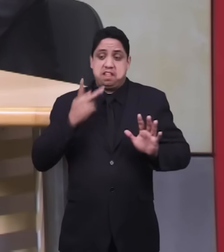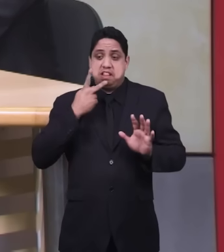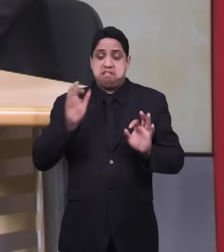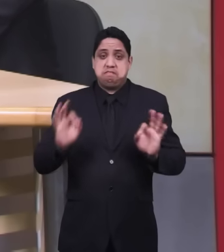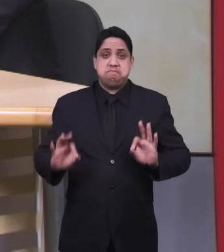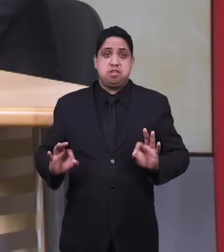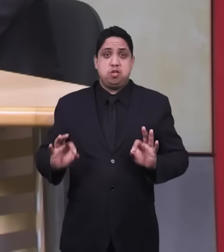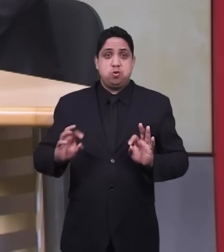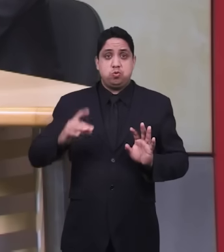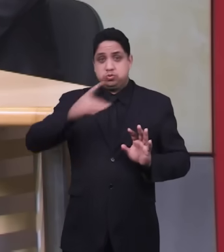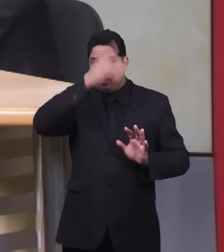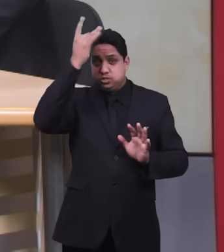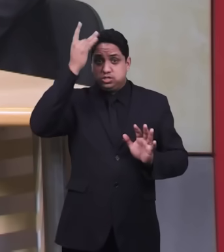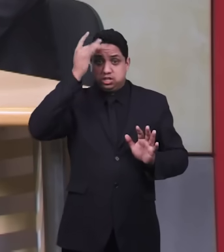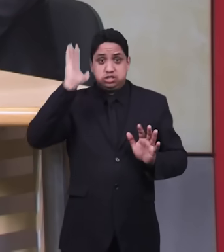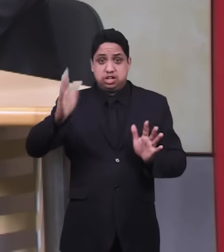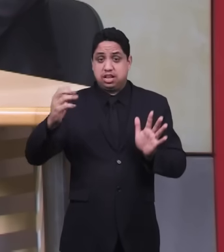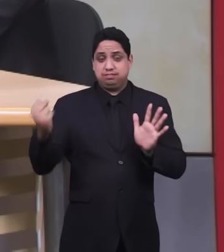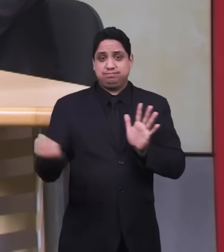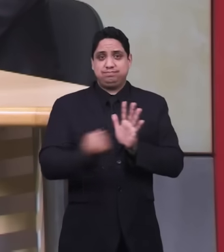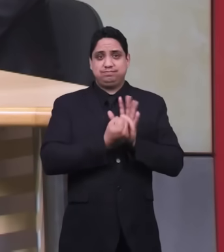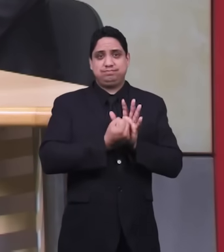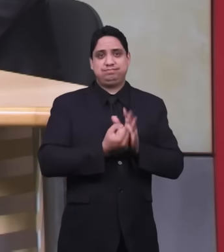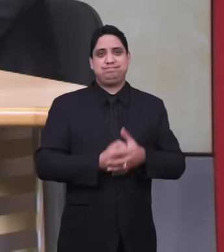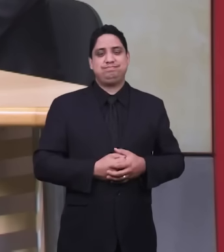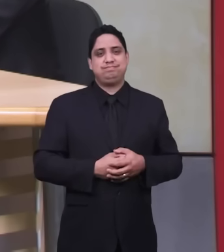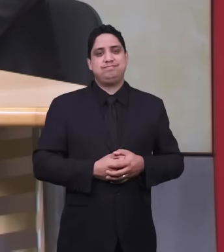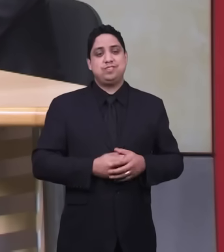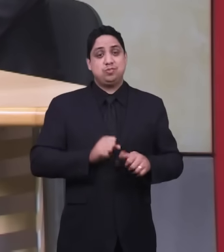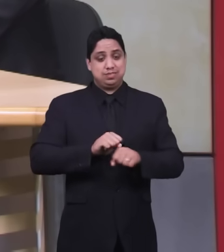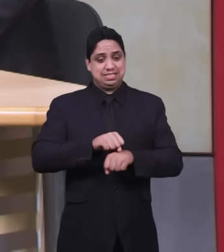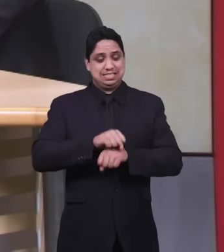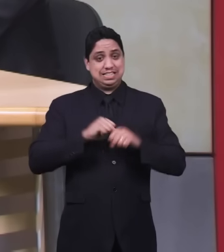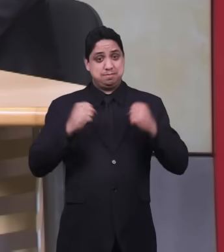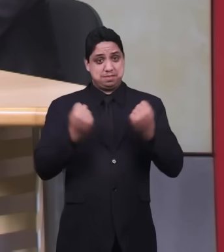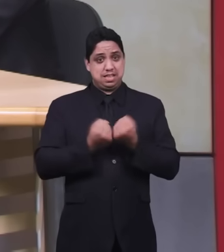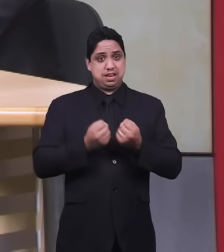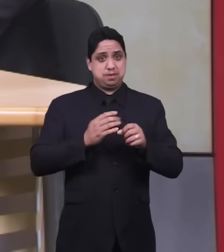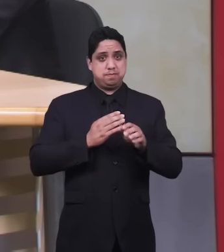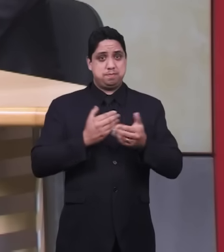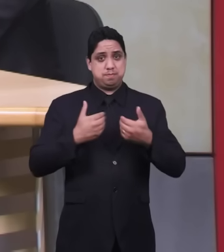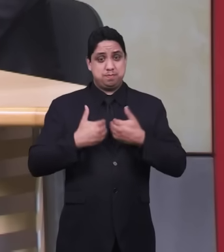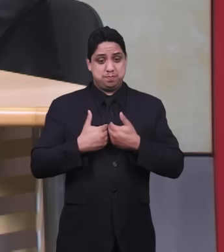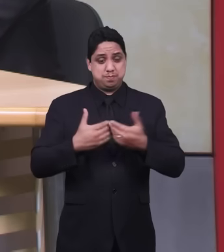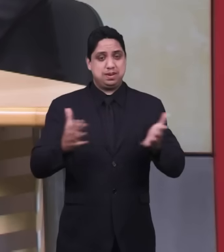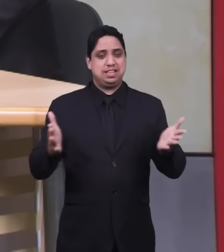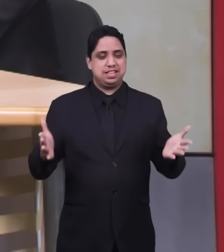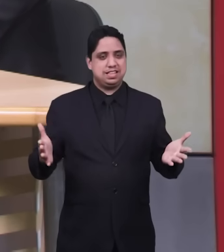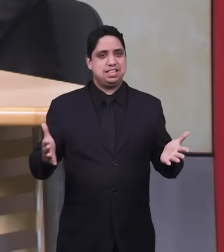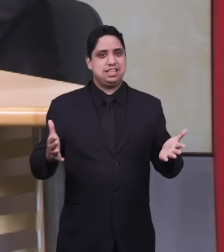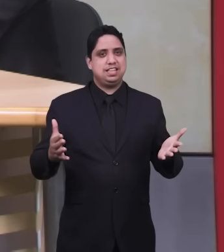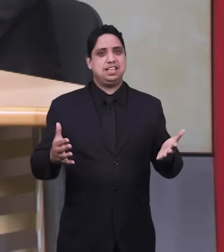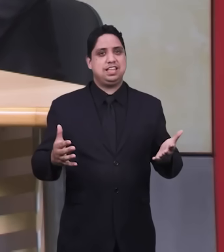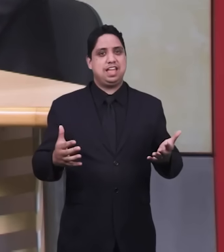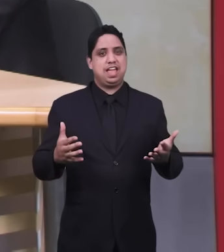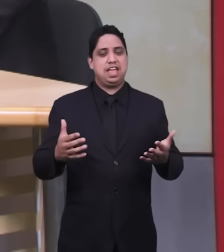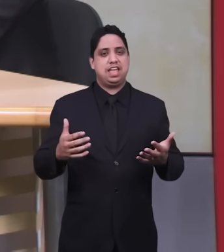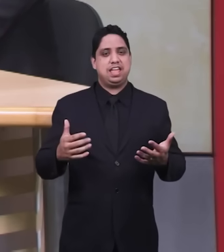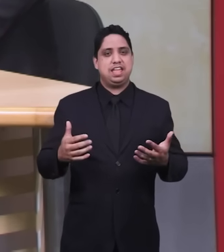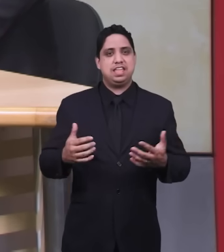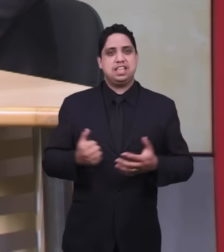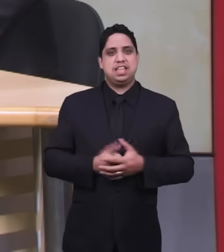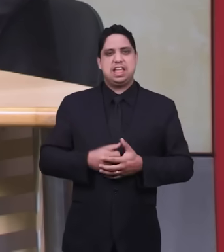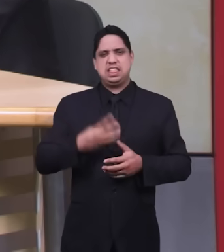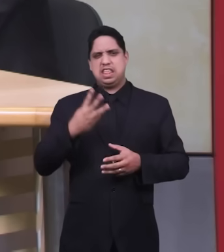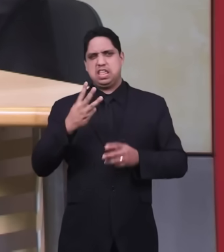já disse que foi tá no pronto. Seminário de principiante, né? Na hora que tem aquela aula do batismo, ele foi batizado. Às vezes foi batizado ali. Nas águas, não